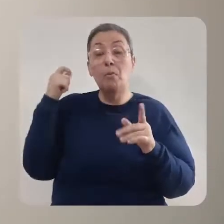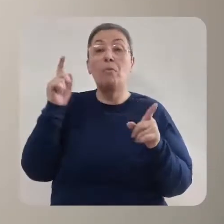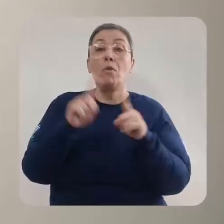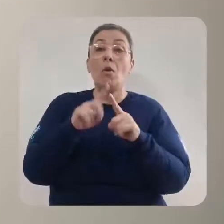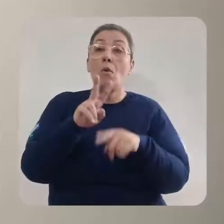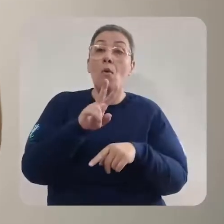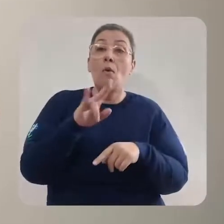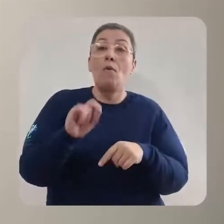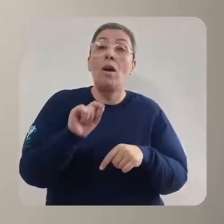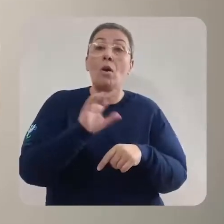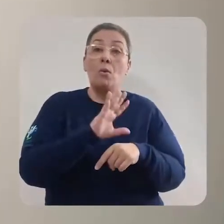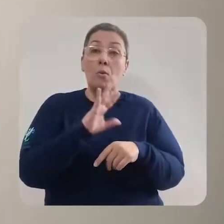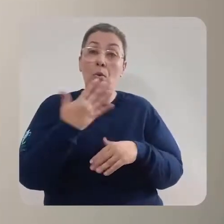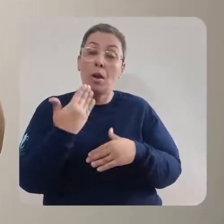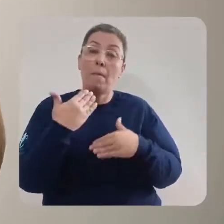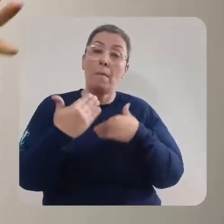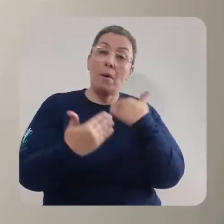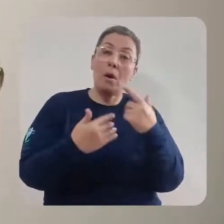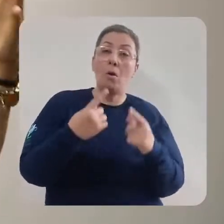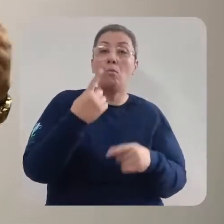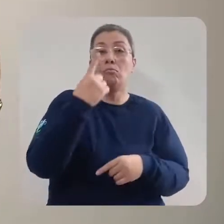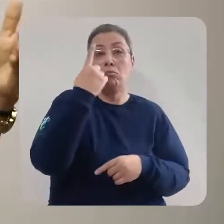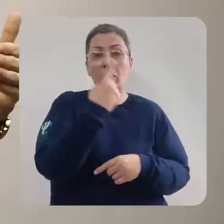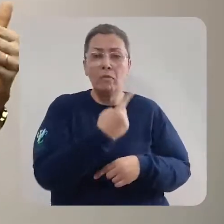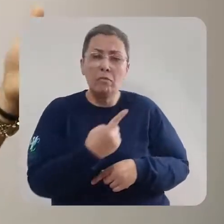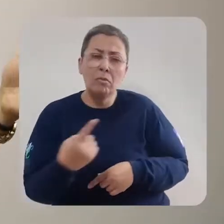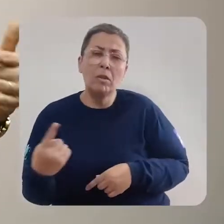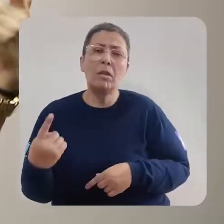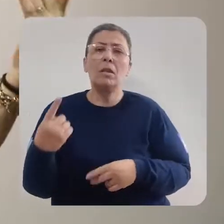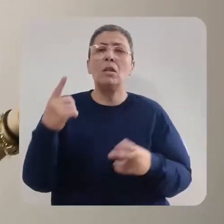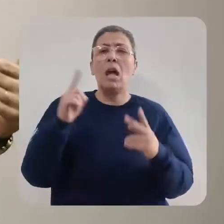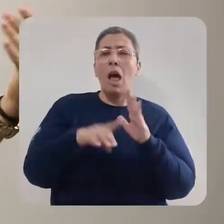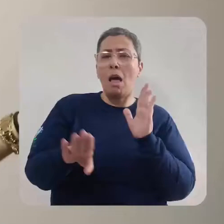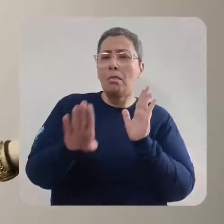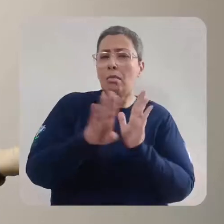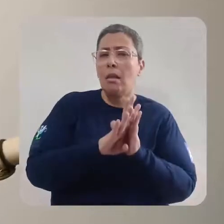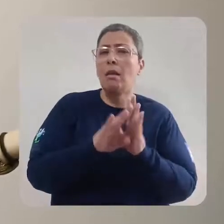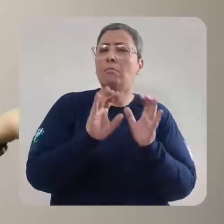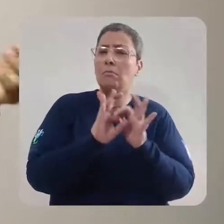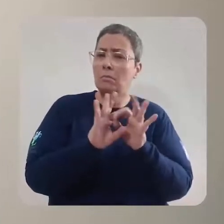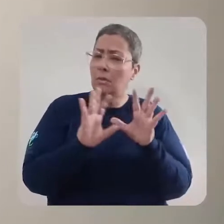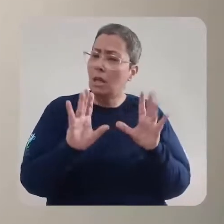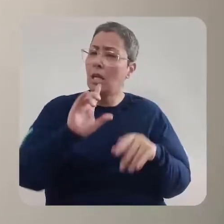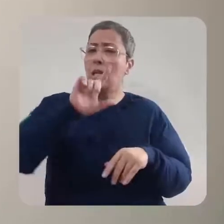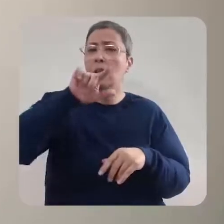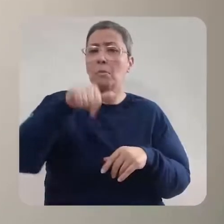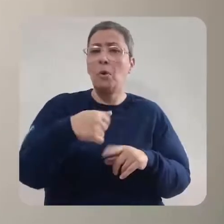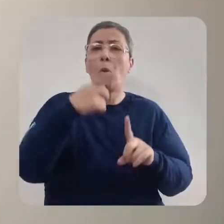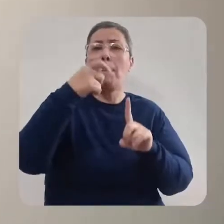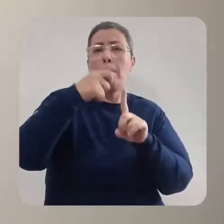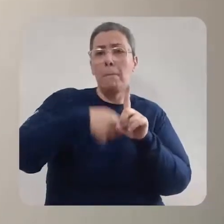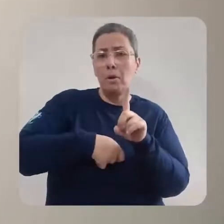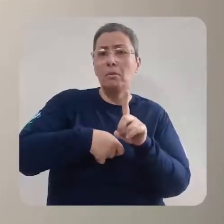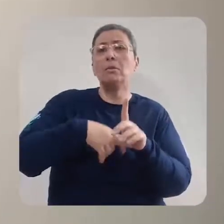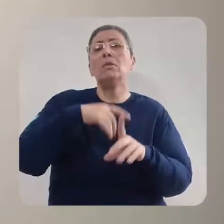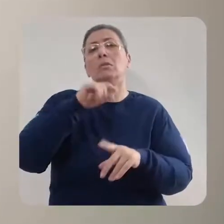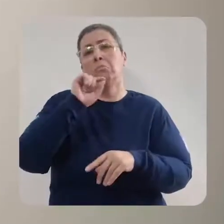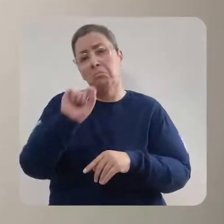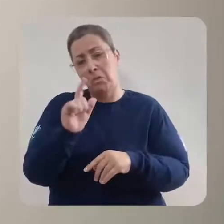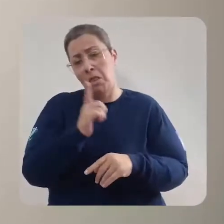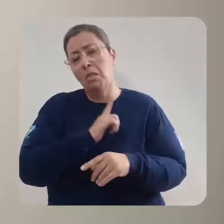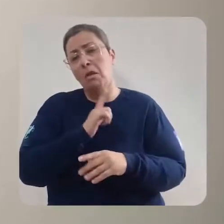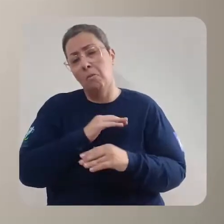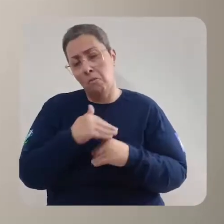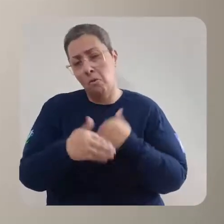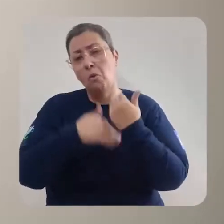né? Que ela vai ocorrendo uma vez por semana, até que ele passe a deixar, e depois uma vez por mês, né? À medida